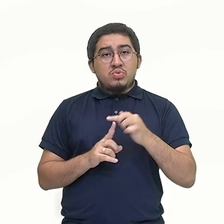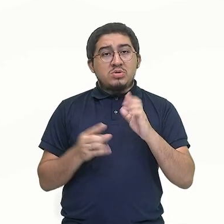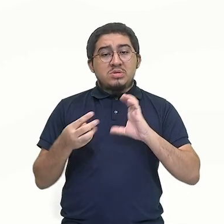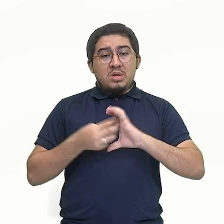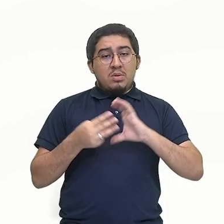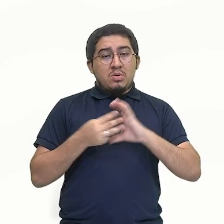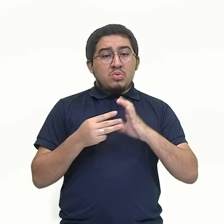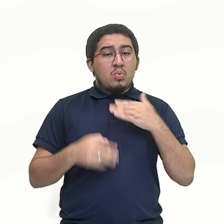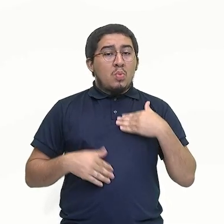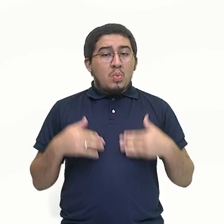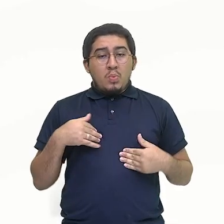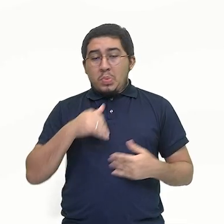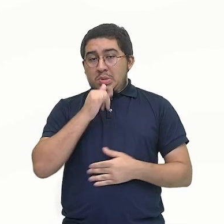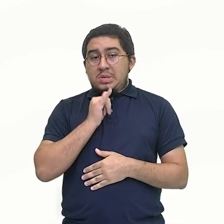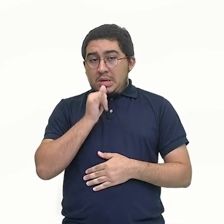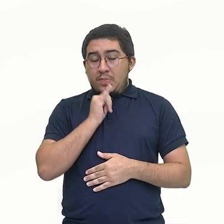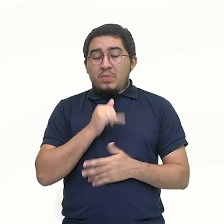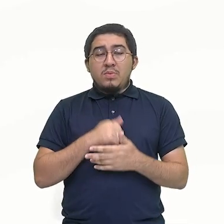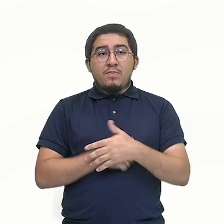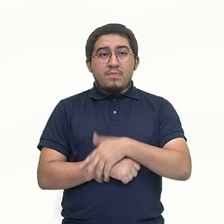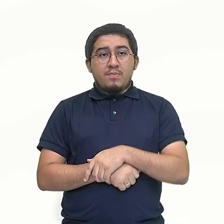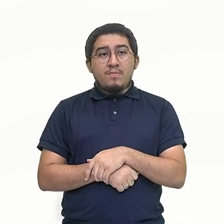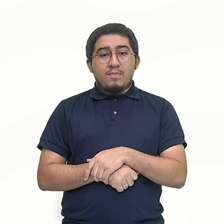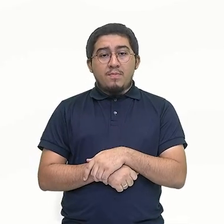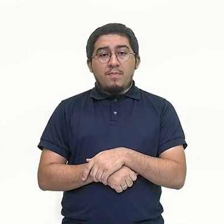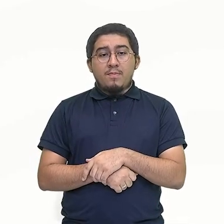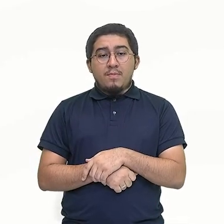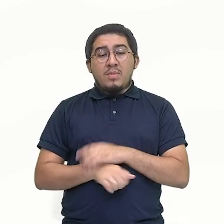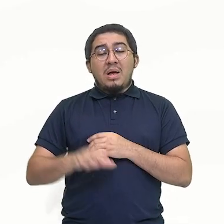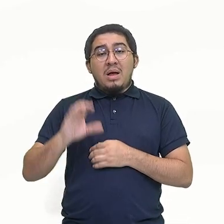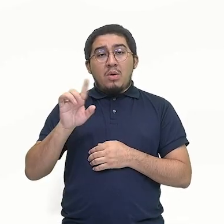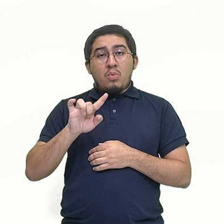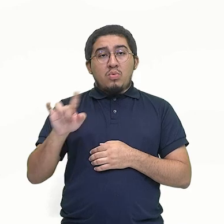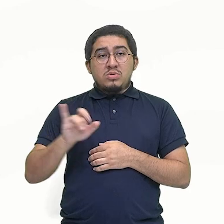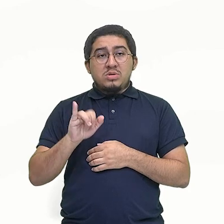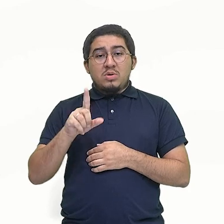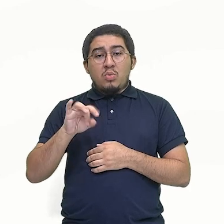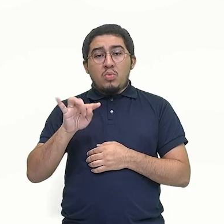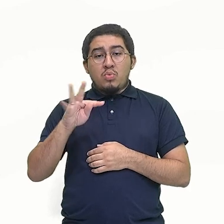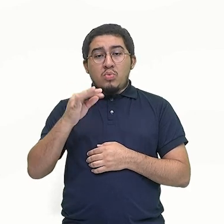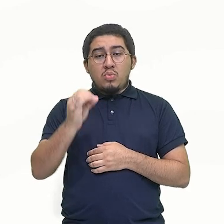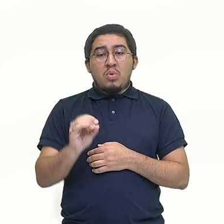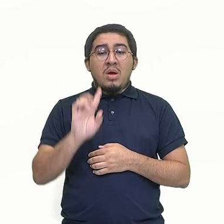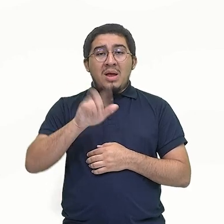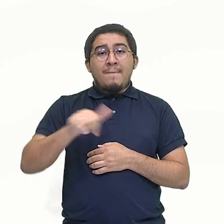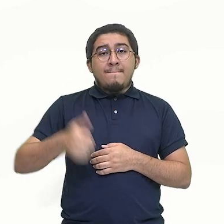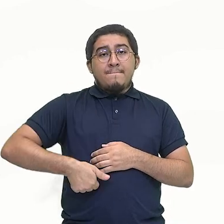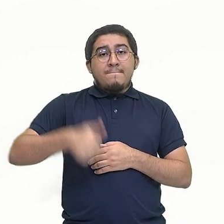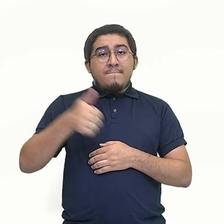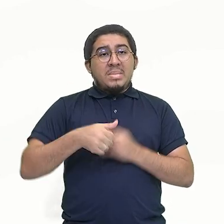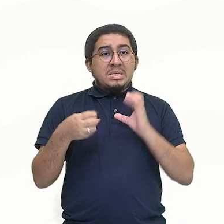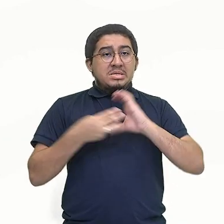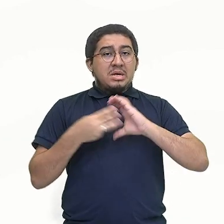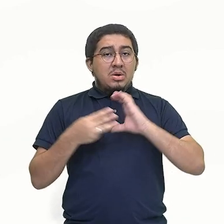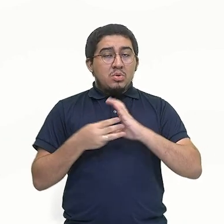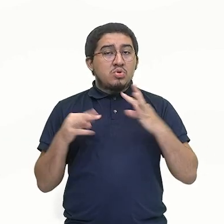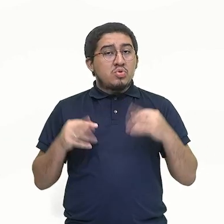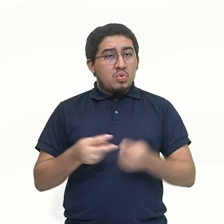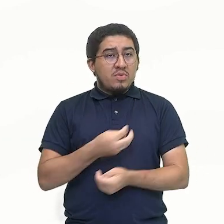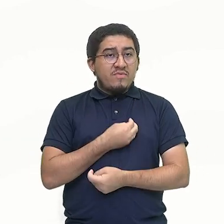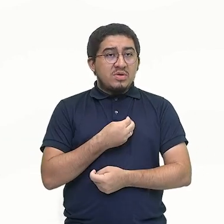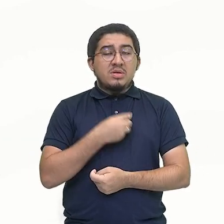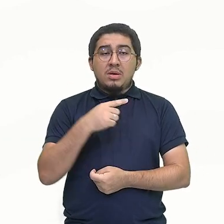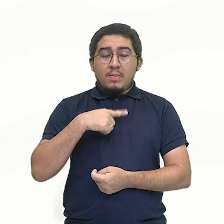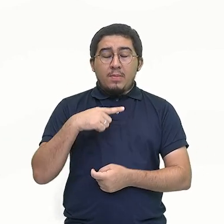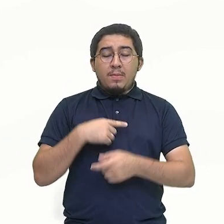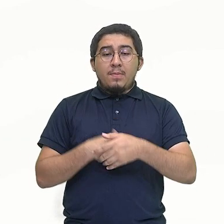do organismo. Um exemplo dessa célula totipotente é o zigoto, que é a primeira célula formada de todo ser vivo.